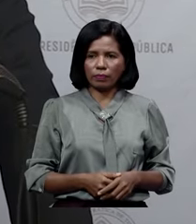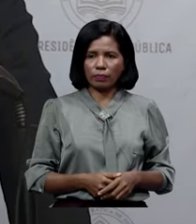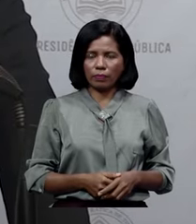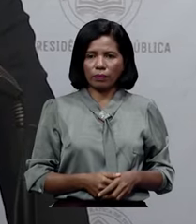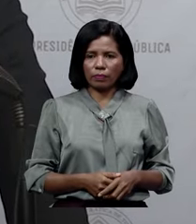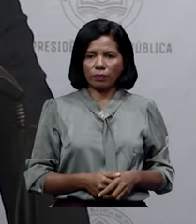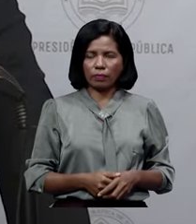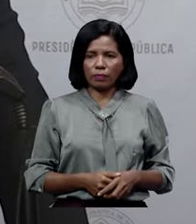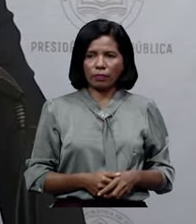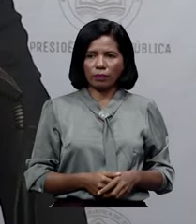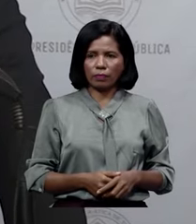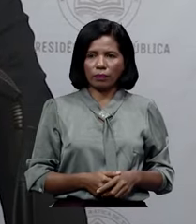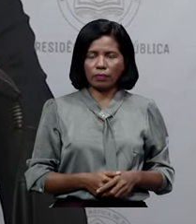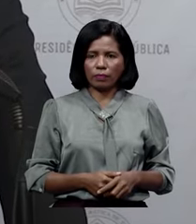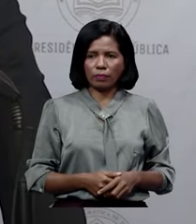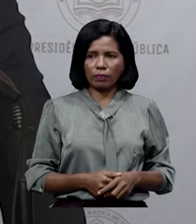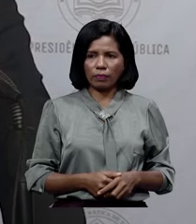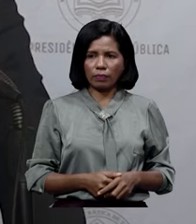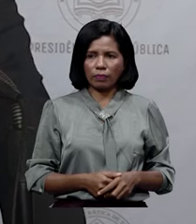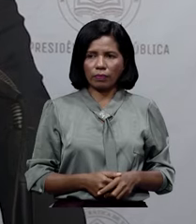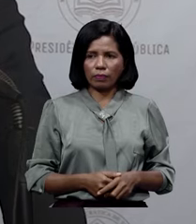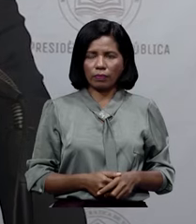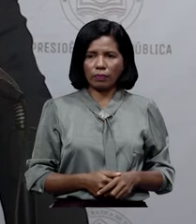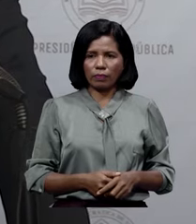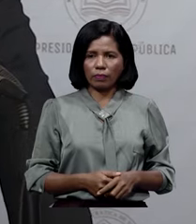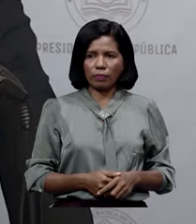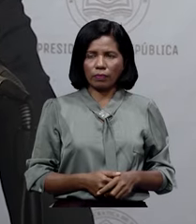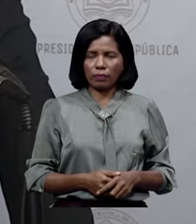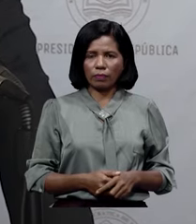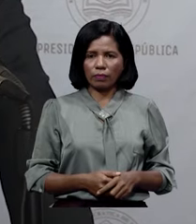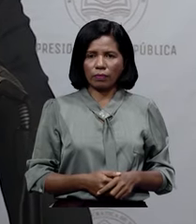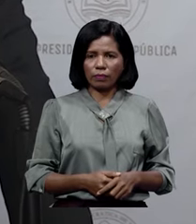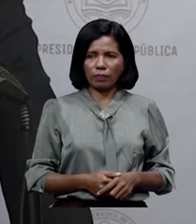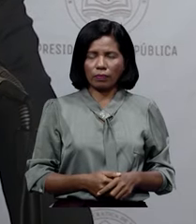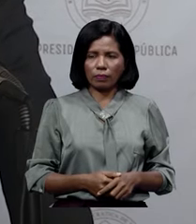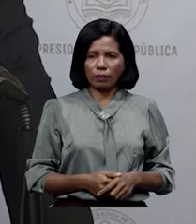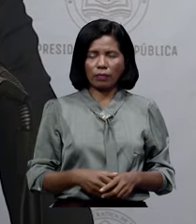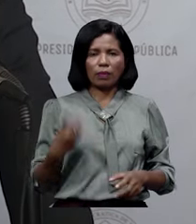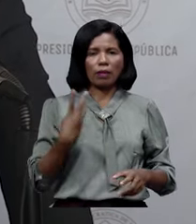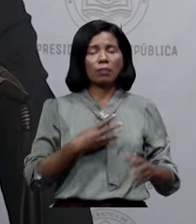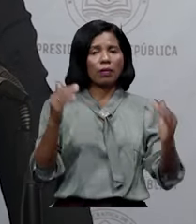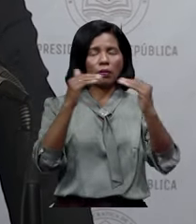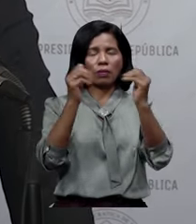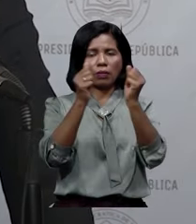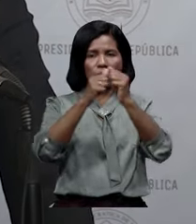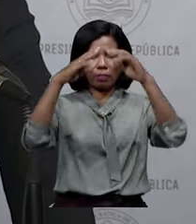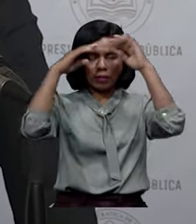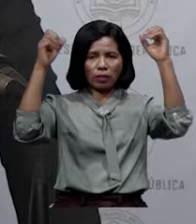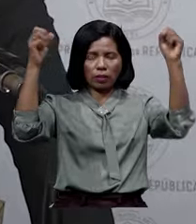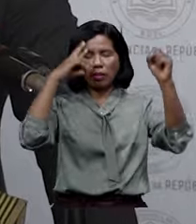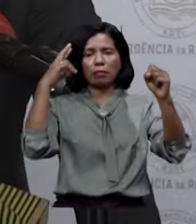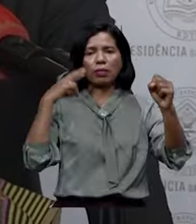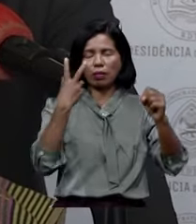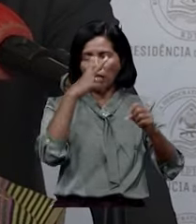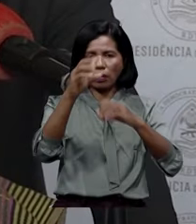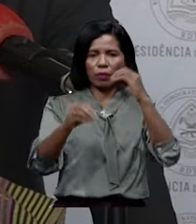Nesta vez, eu tive o principal objetivo de ter essa reunião com sua excelência a presidente para fortalecer ainda mais